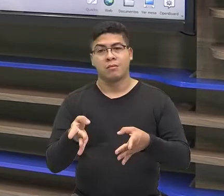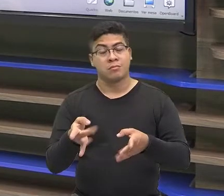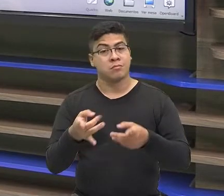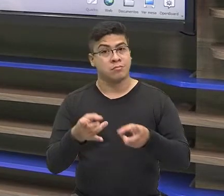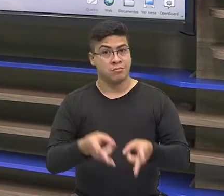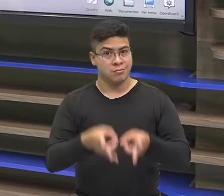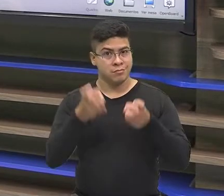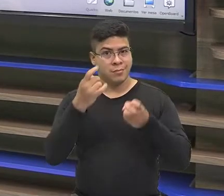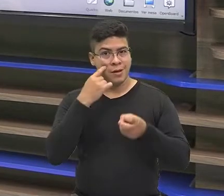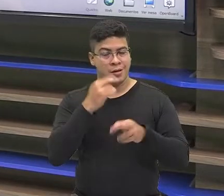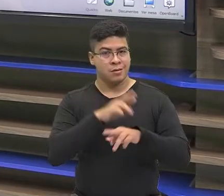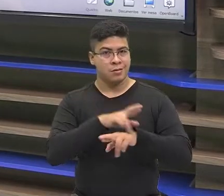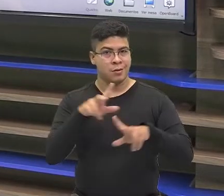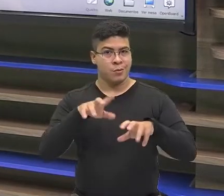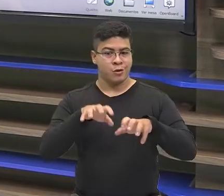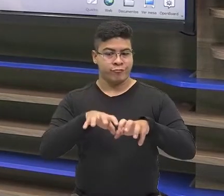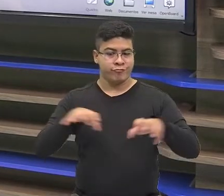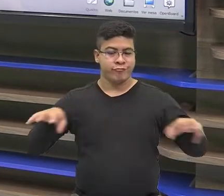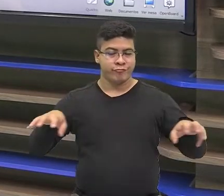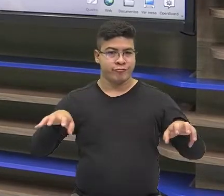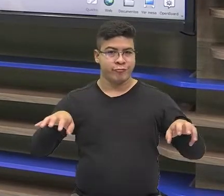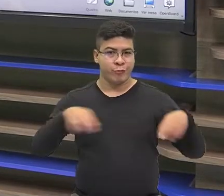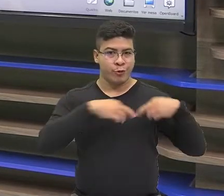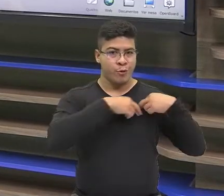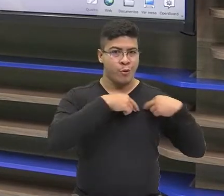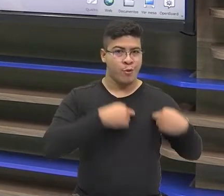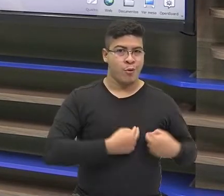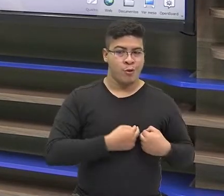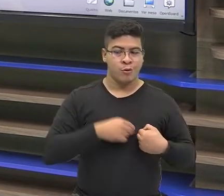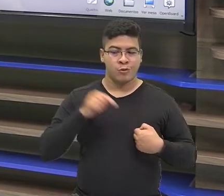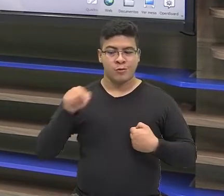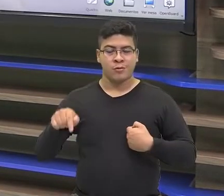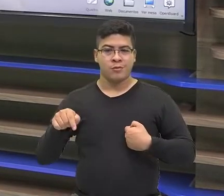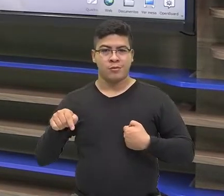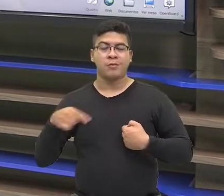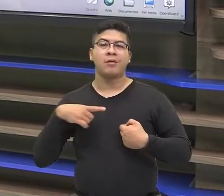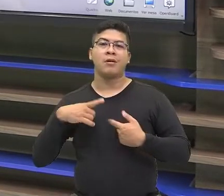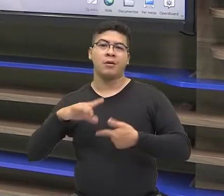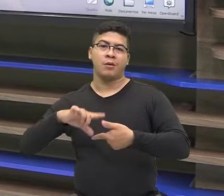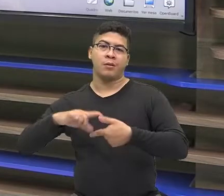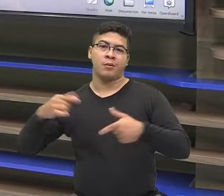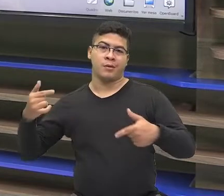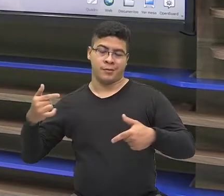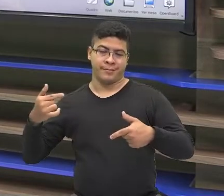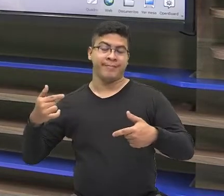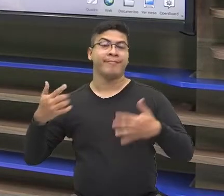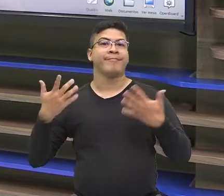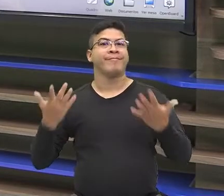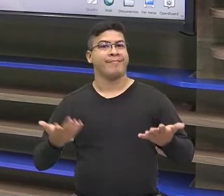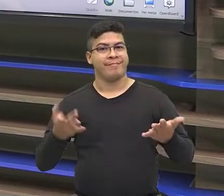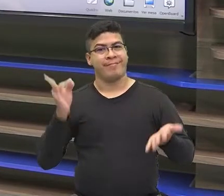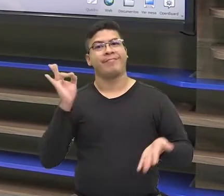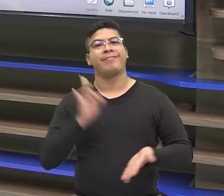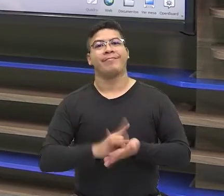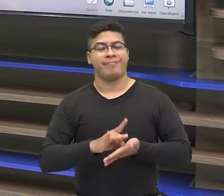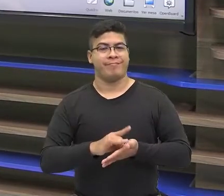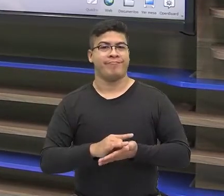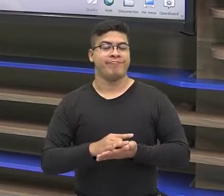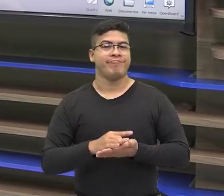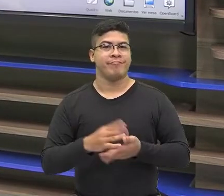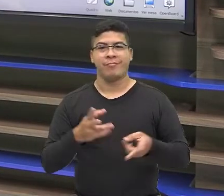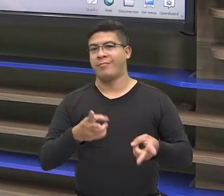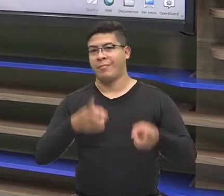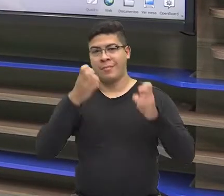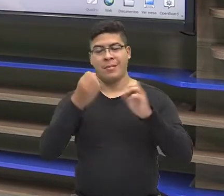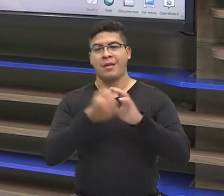aí que há essa diferença, essa crítica aí ao romantismo, ok? Muito bem. Então, notem aí essas características